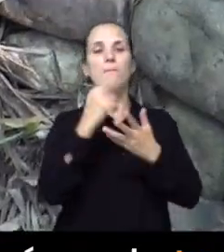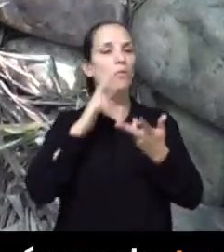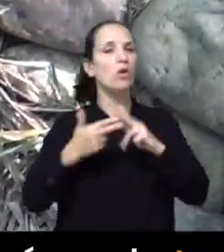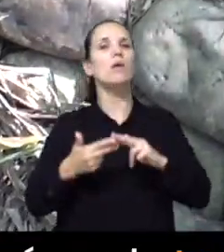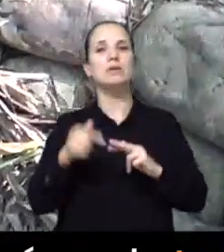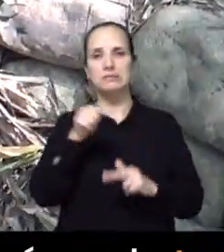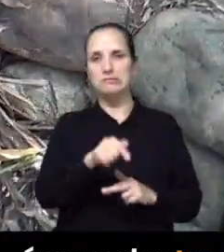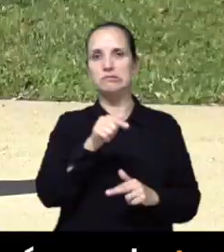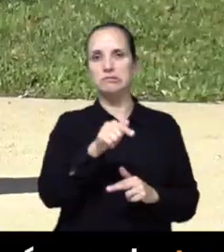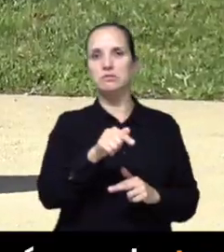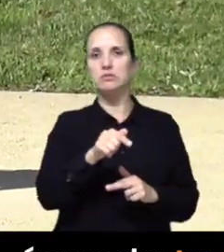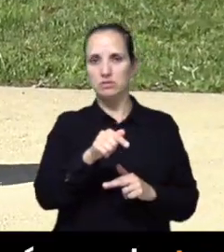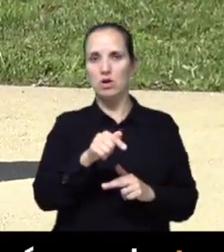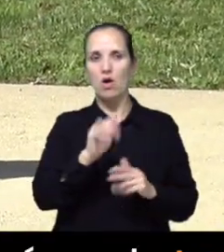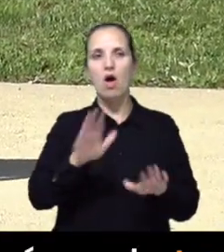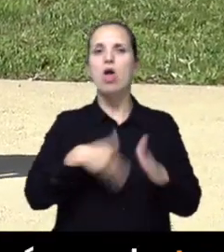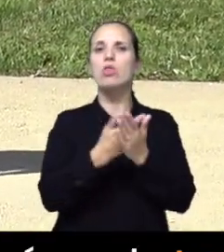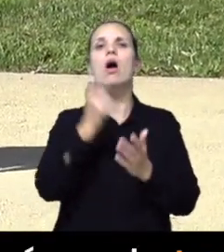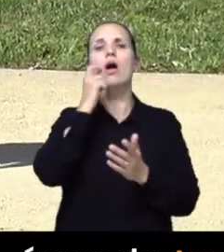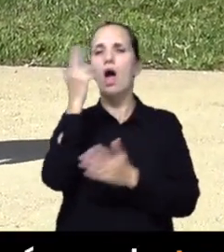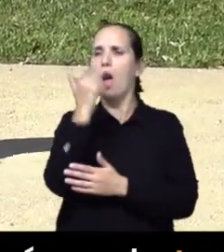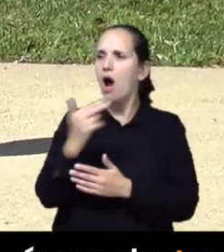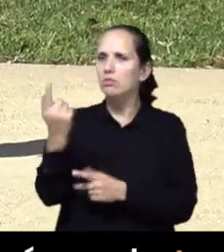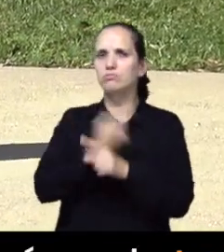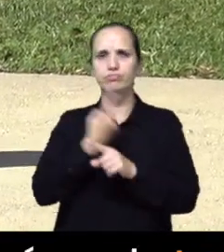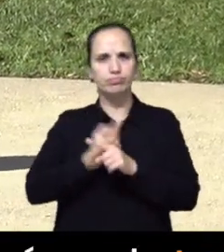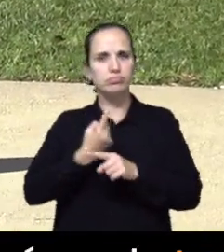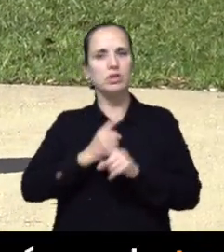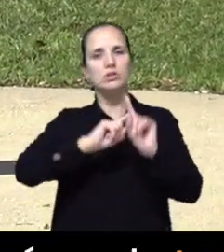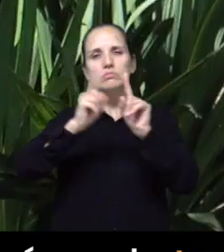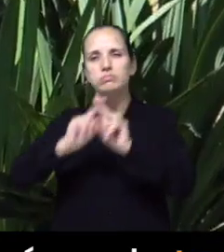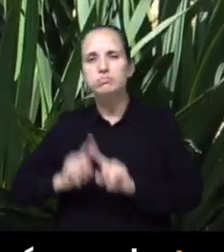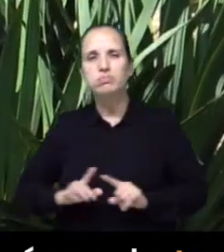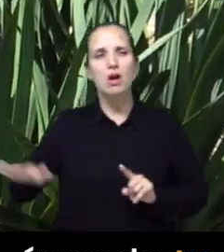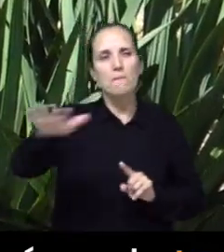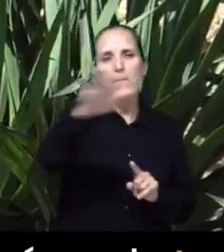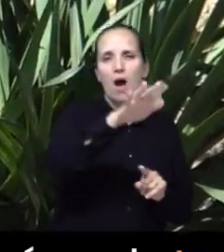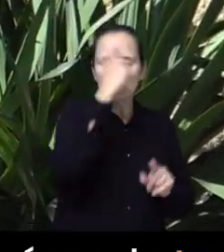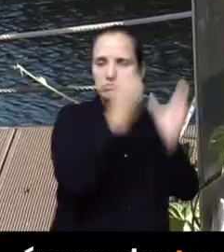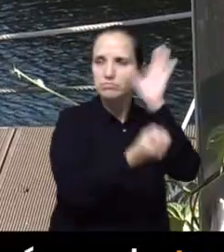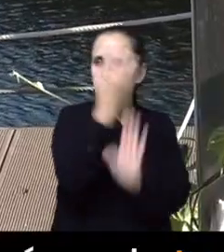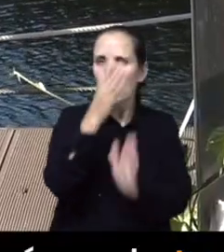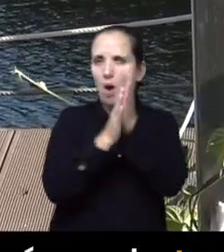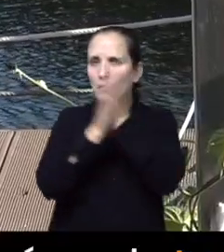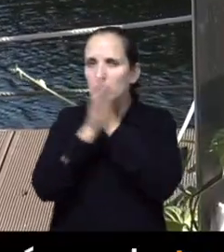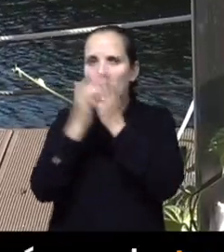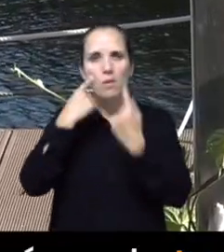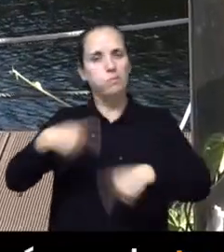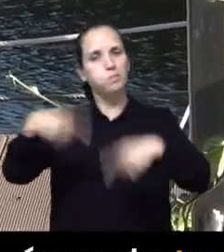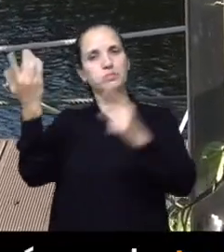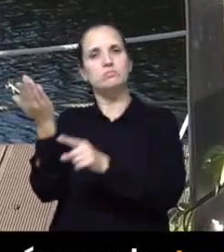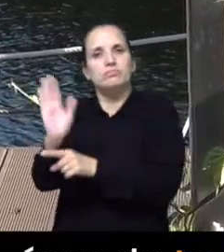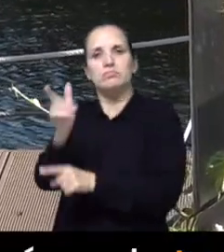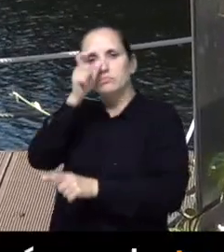residência artística no Parque da Alta Vila, oferece aos artistas emergentes diversos espaços criativos e oportunidades de apresentação